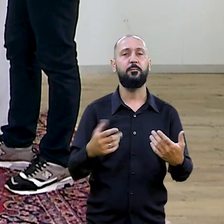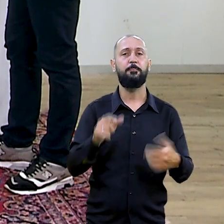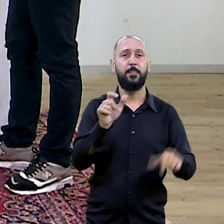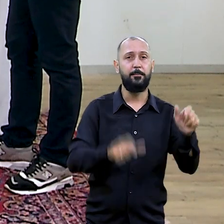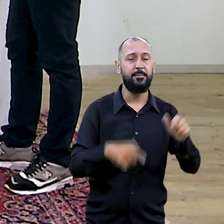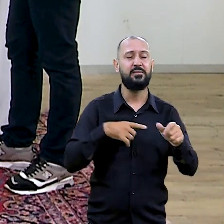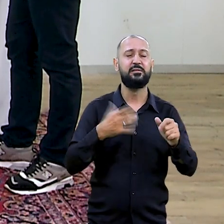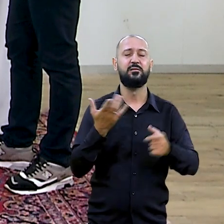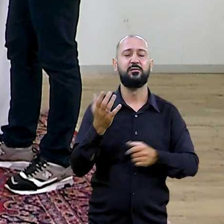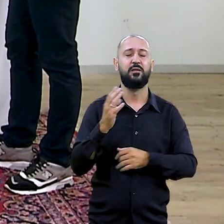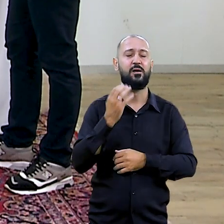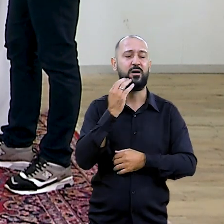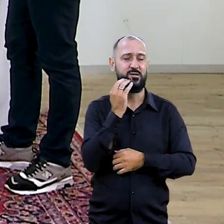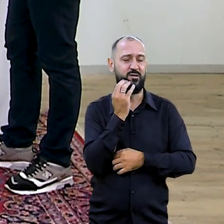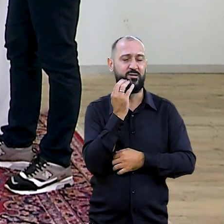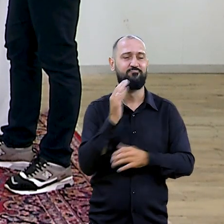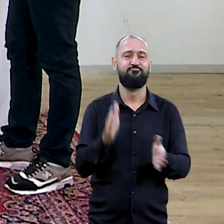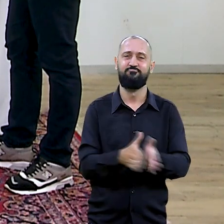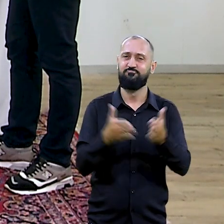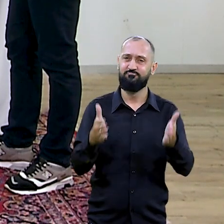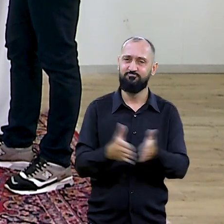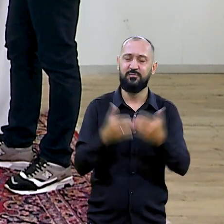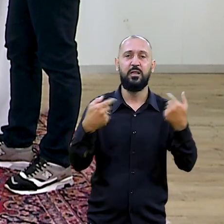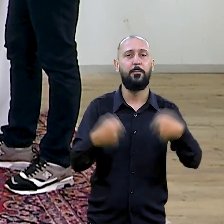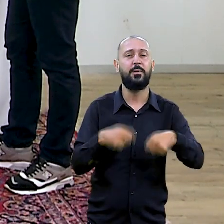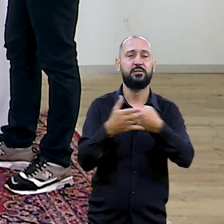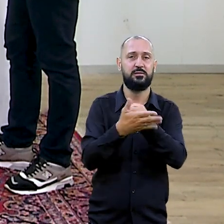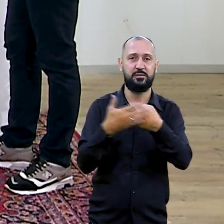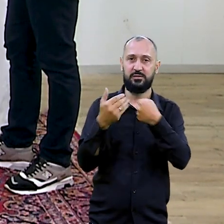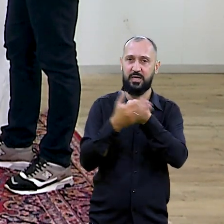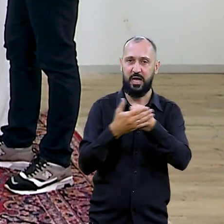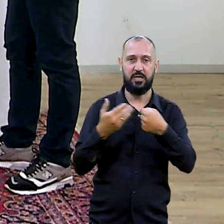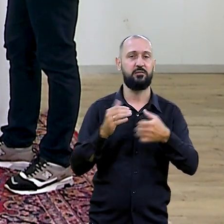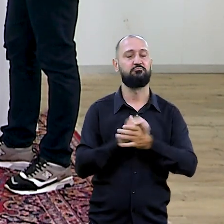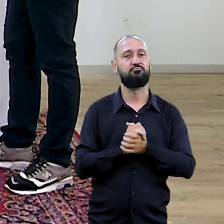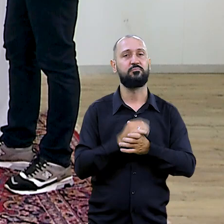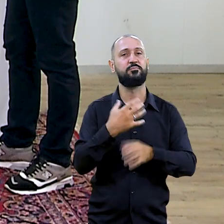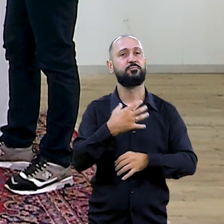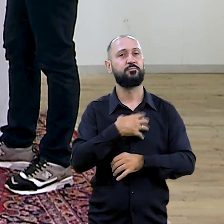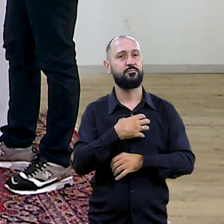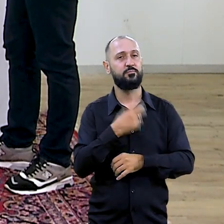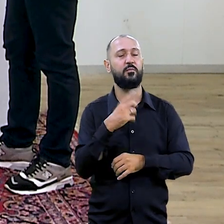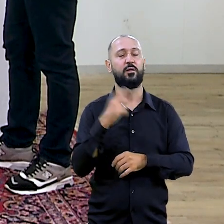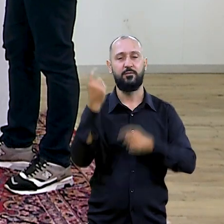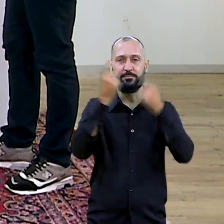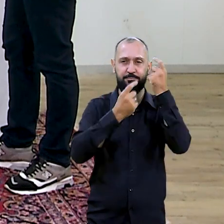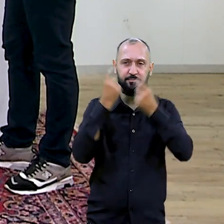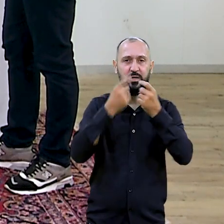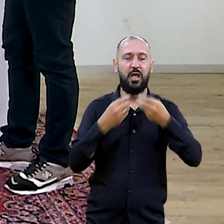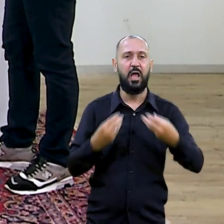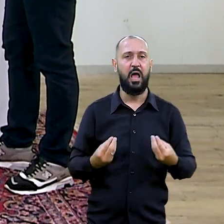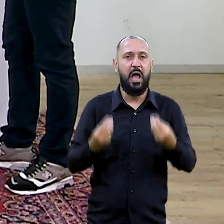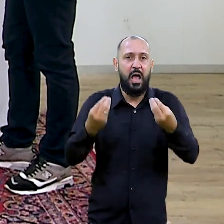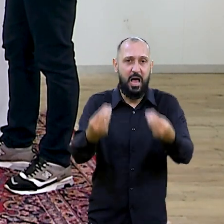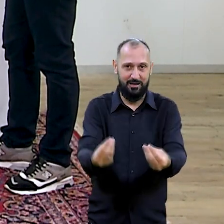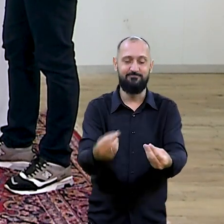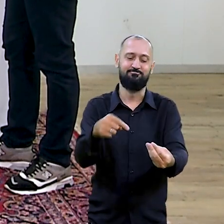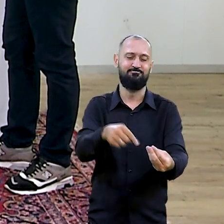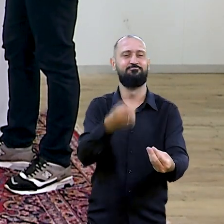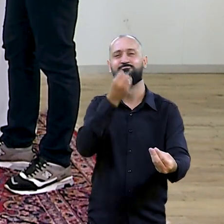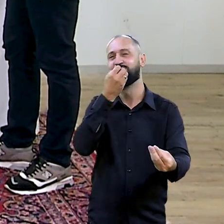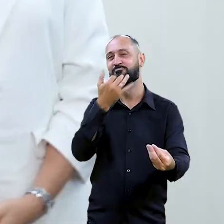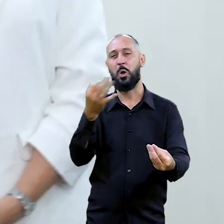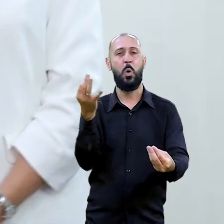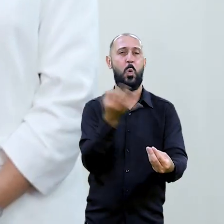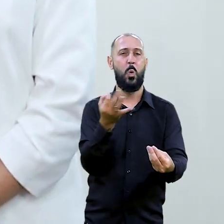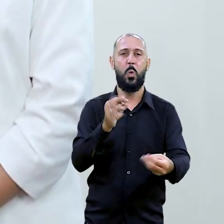ela sentir que a pessoa teve a preocupação de entregar um agasalho em bom estado é muito importante. Esse acolhimento. A gente doa aquilo que